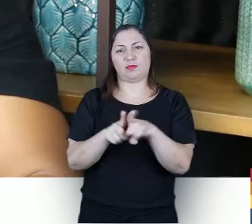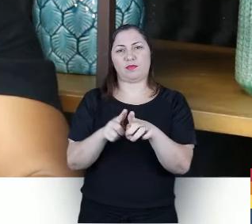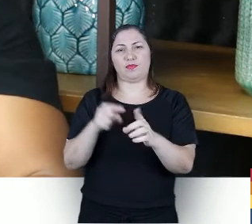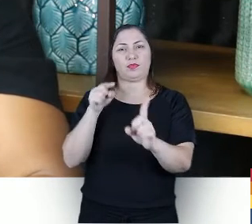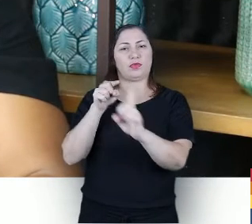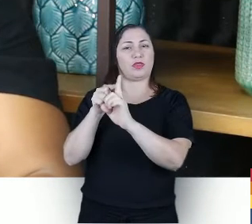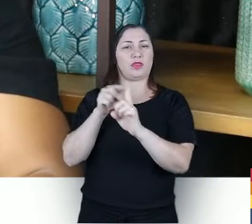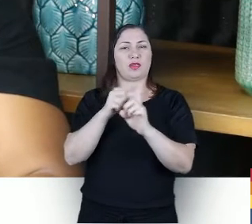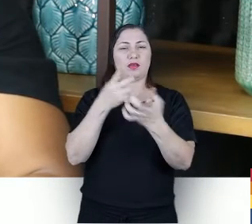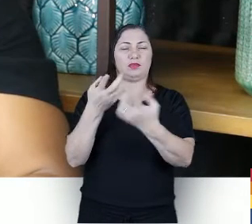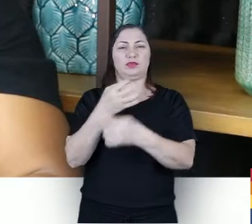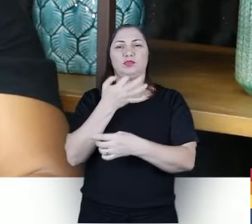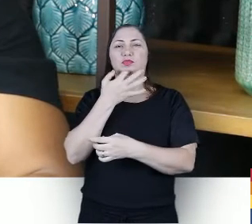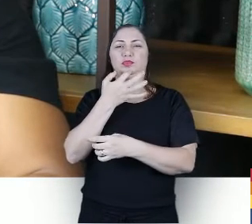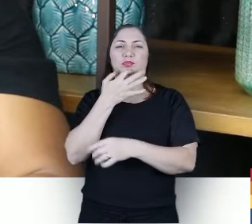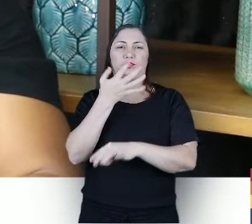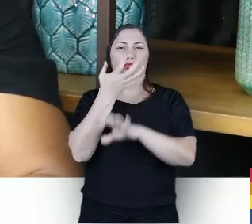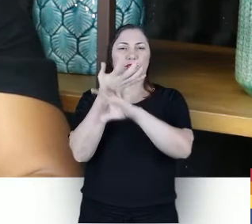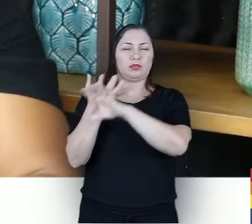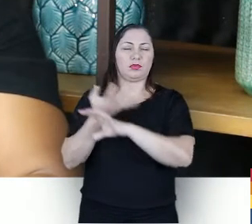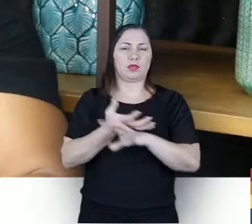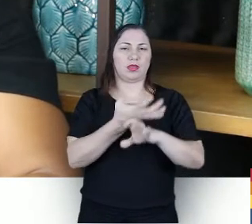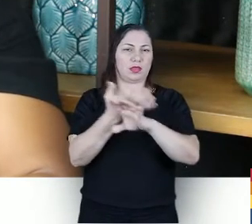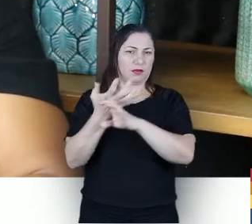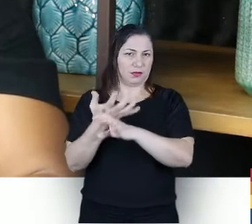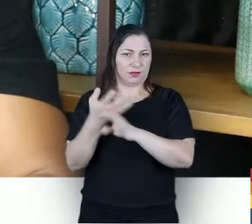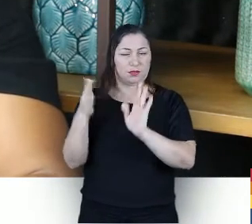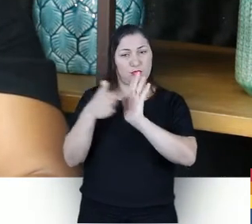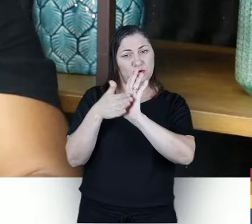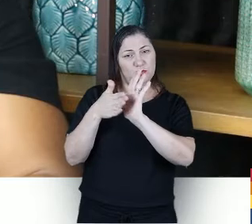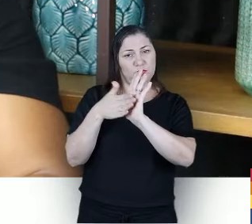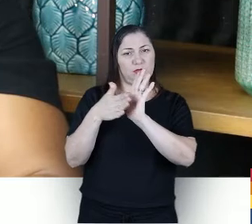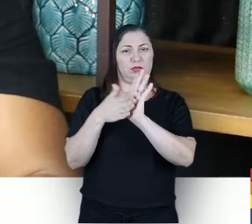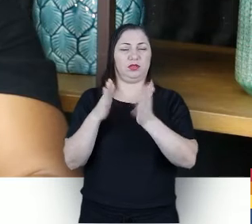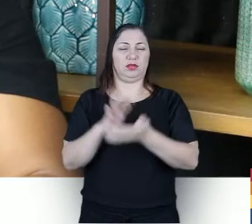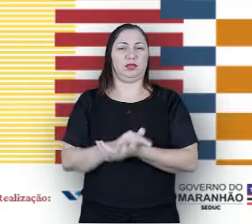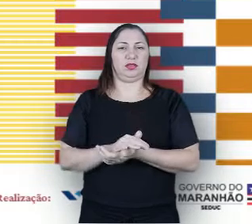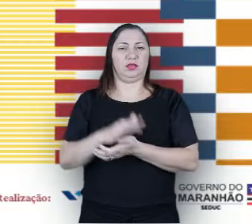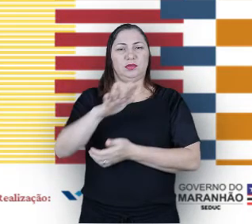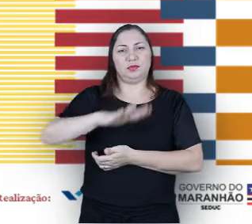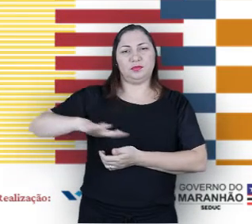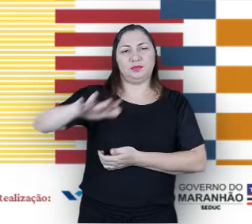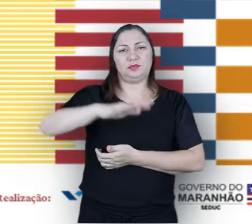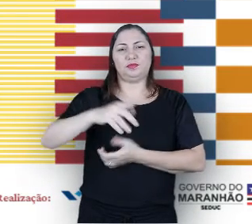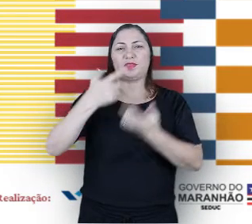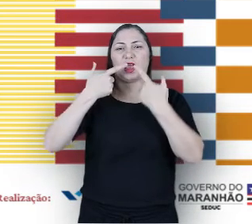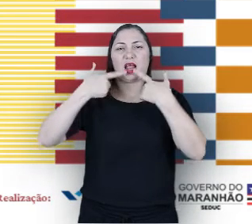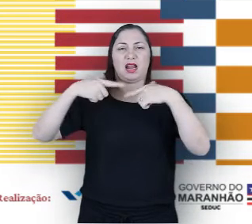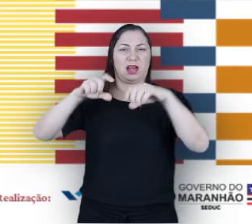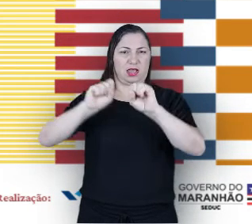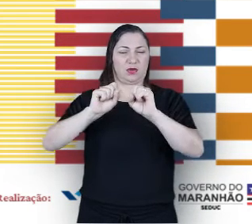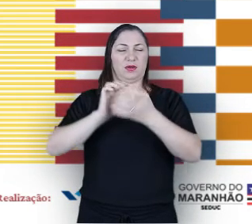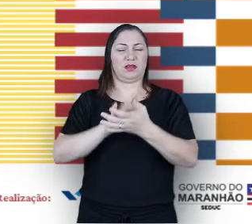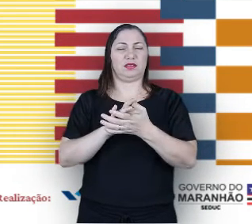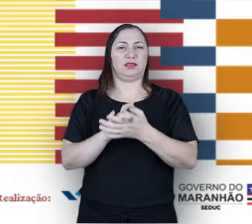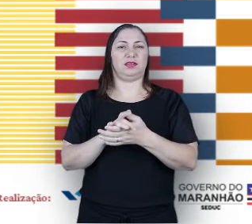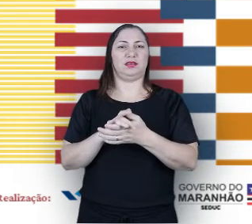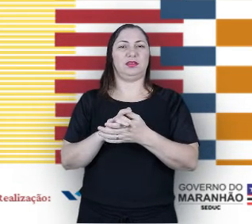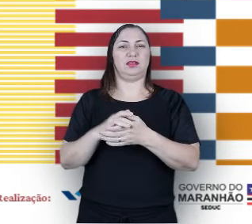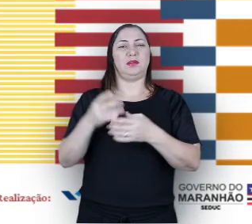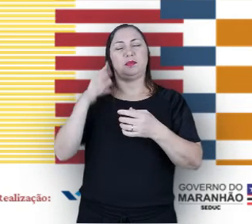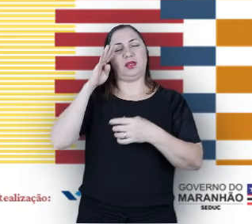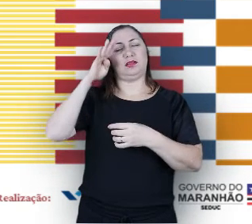aqui é pensar em como integrar as competências, habilidades, objetos de conhecimento, os conteúdos,